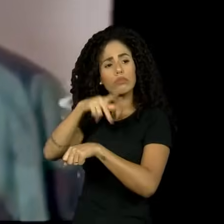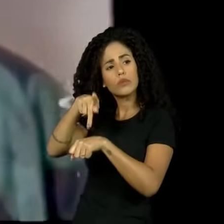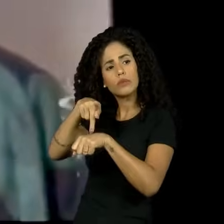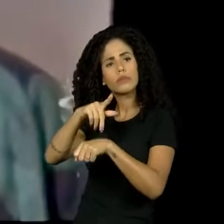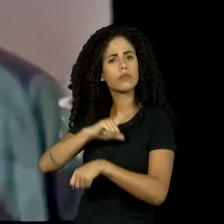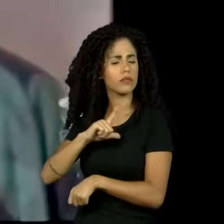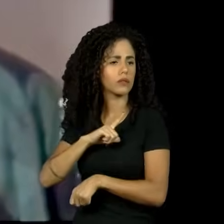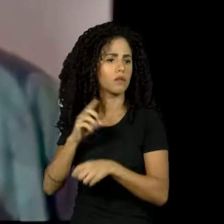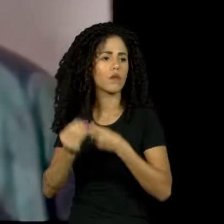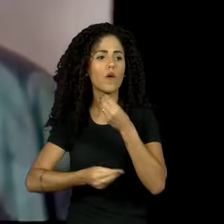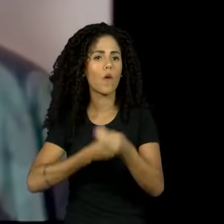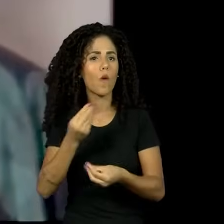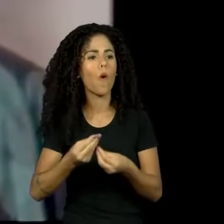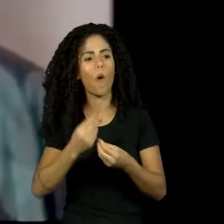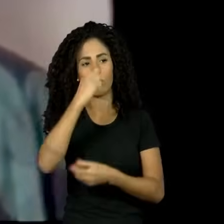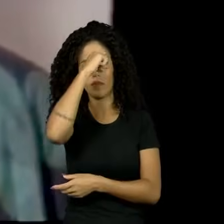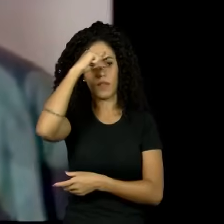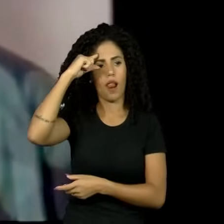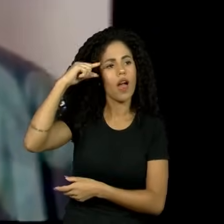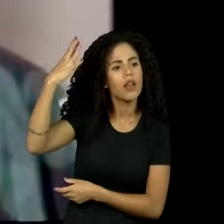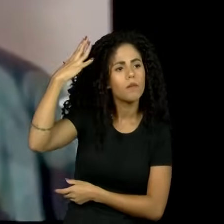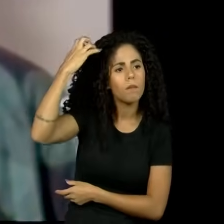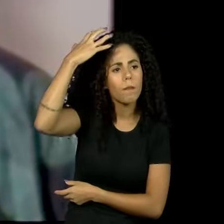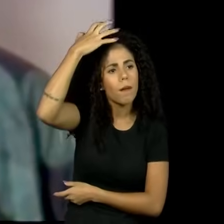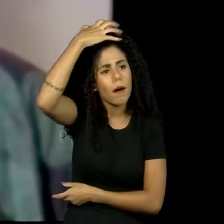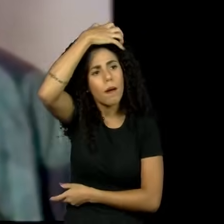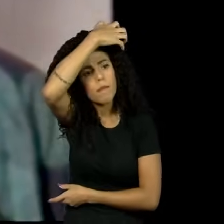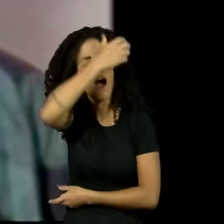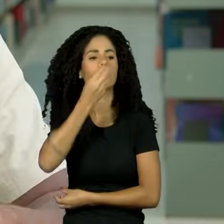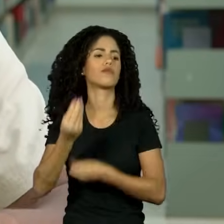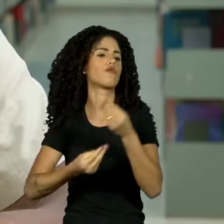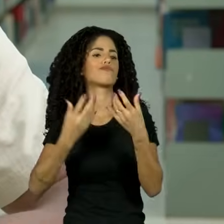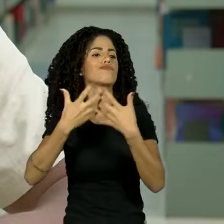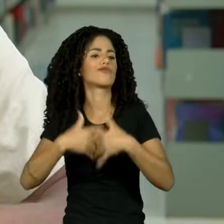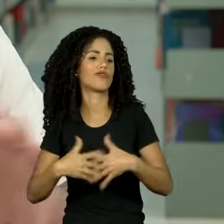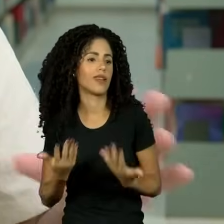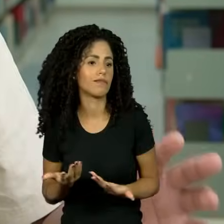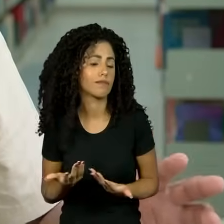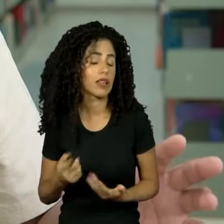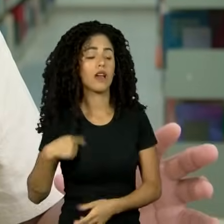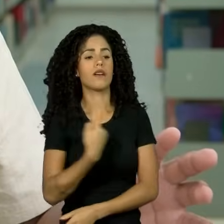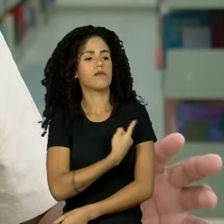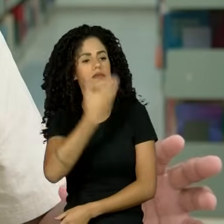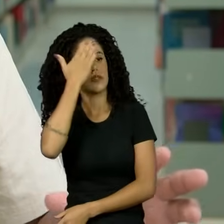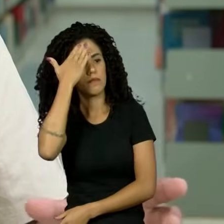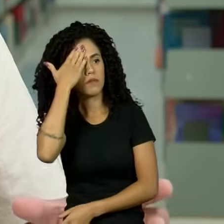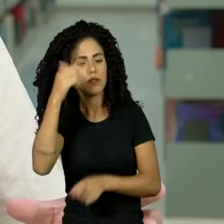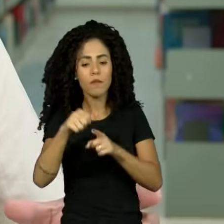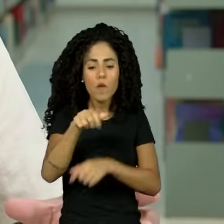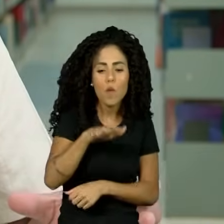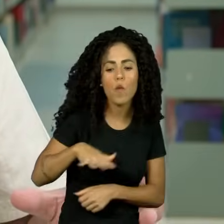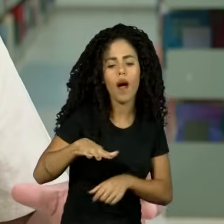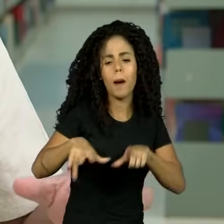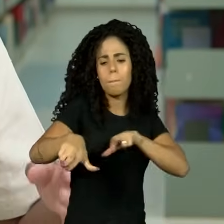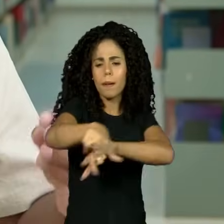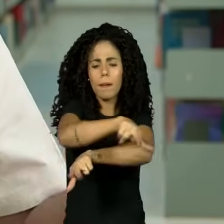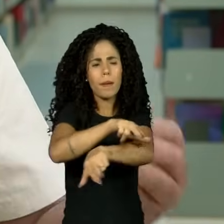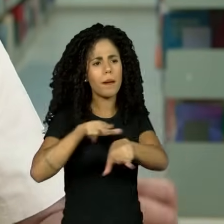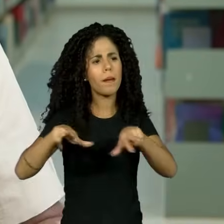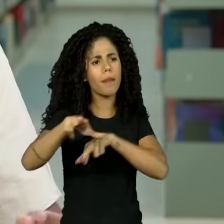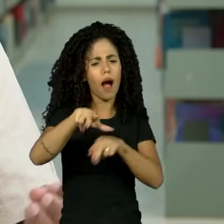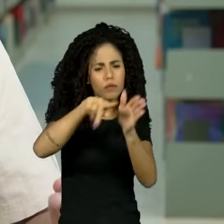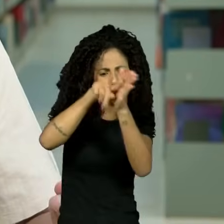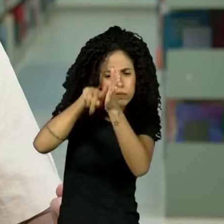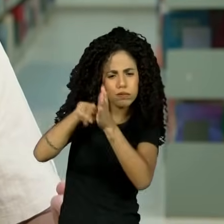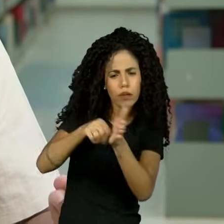um conceito como o da Lélia Gonzalez de américanidade. Você ter um espaço intelectual diverso, seja com